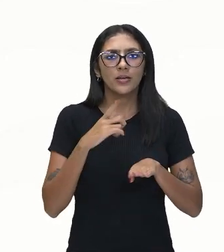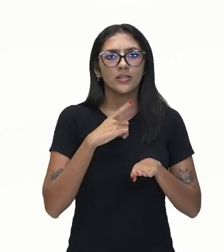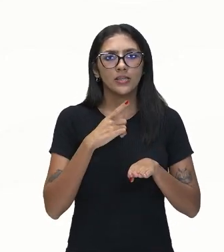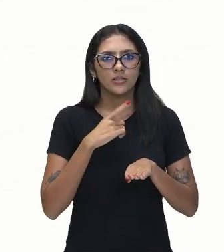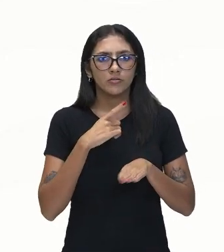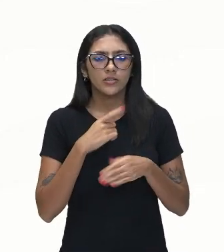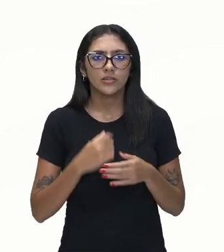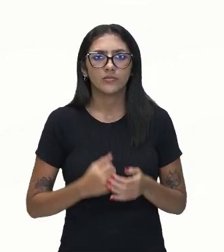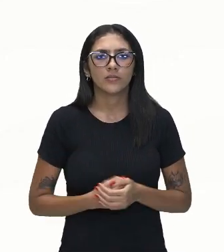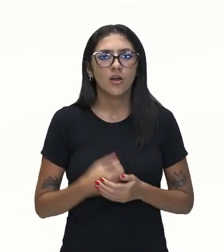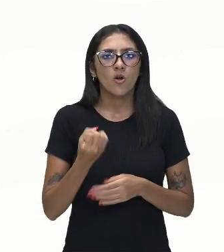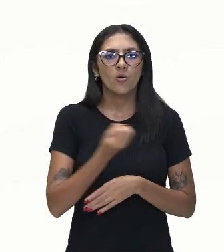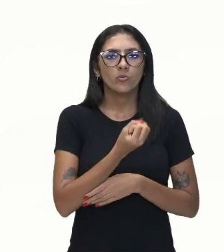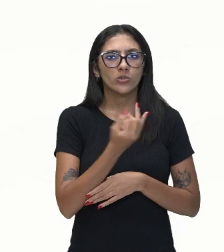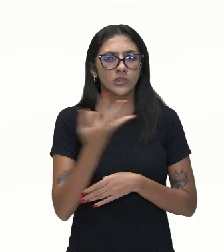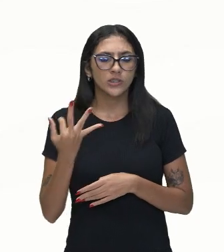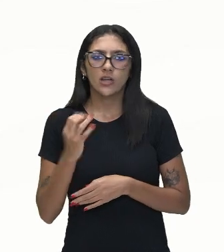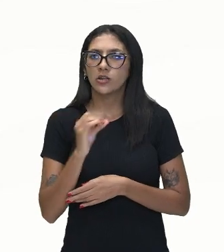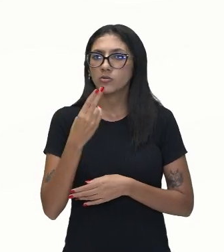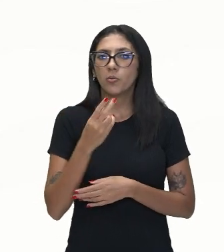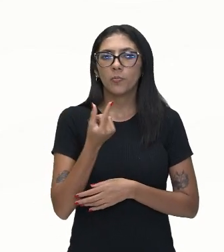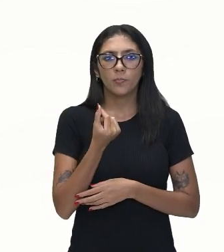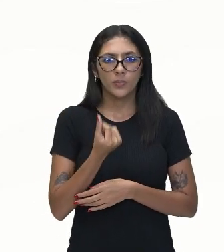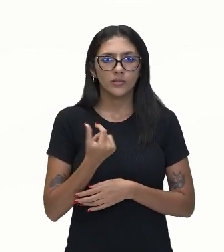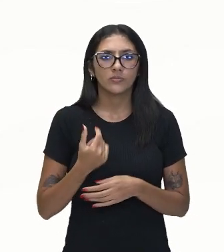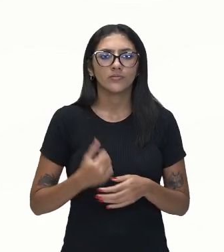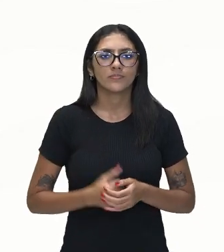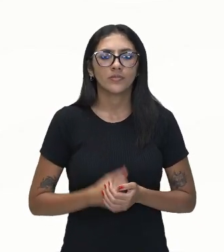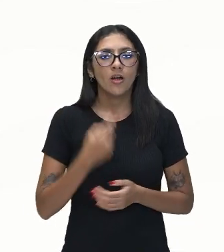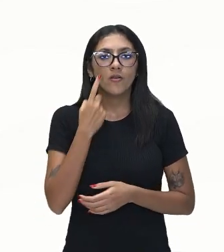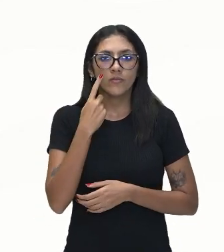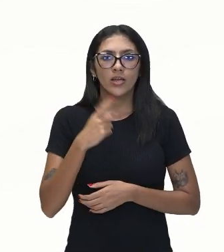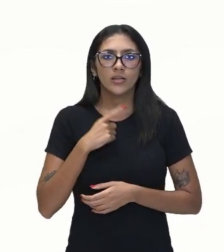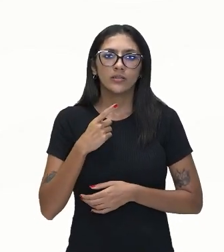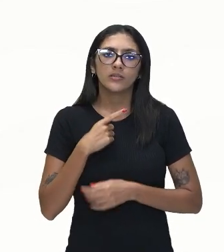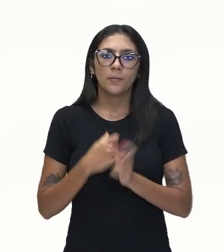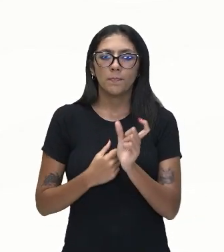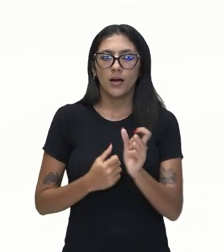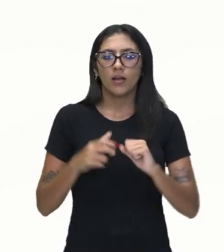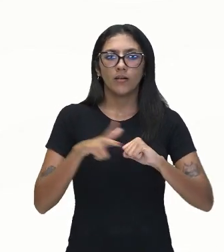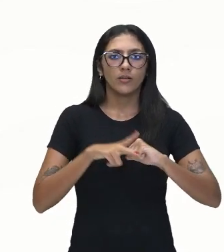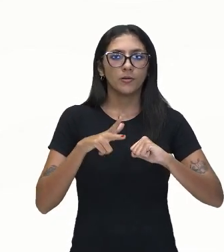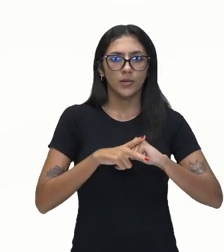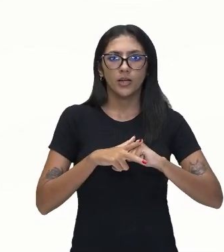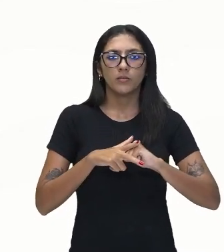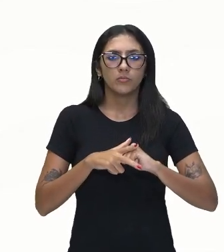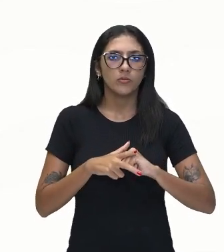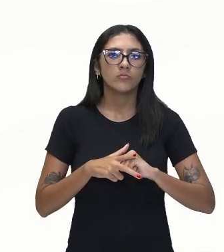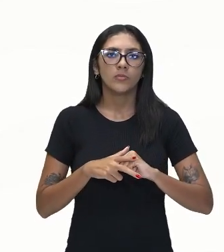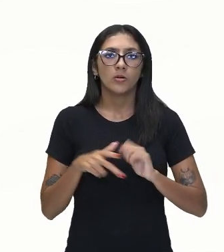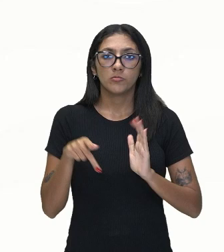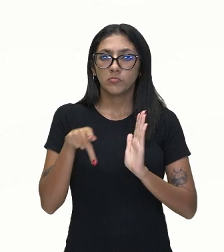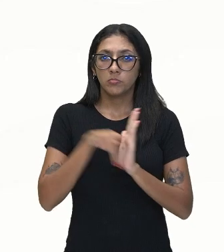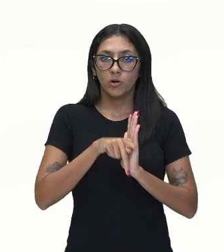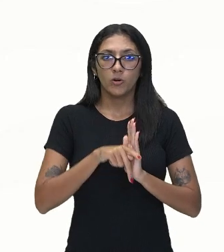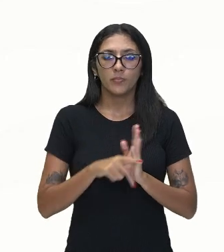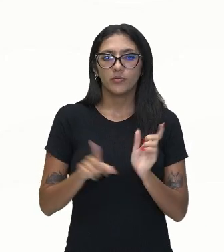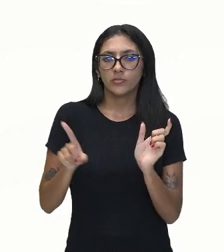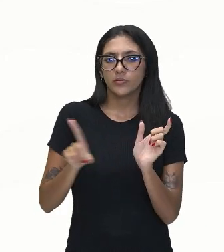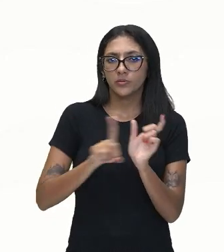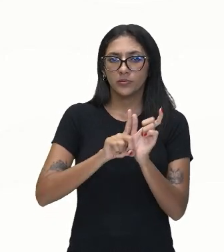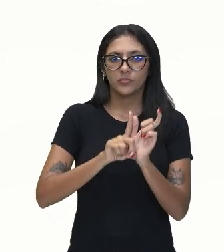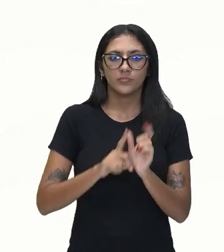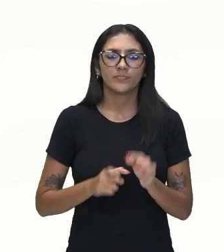ou quantidade. Olha, a regra diz que o verbo vai ficar no singular. Certo? Então, observe